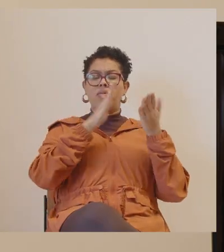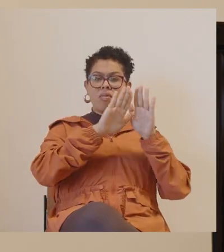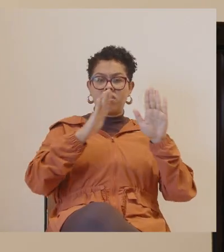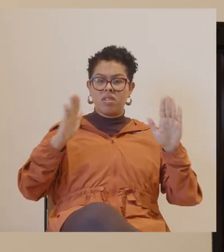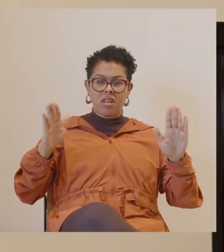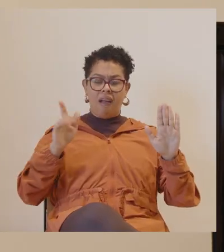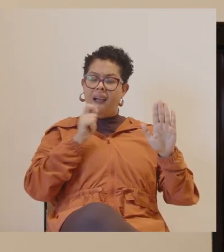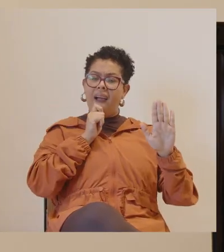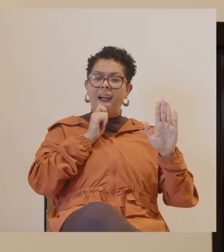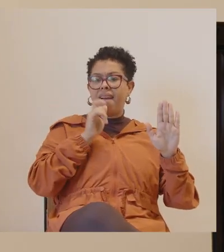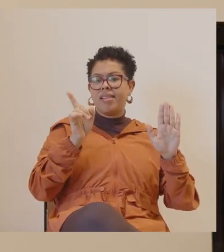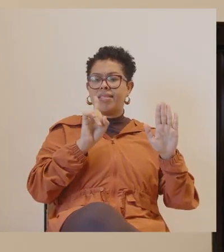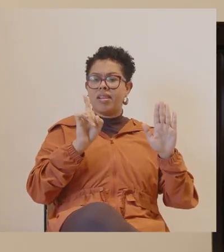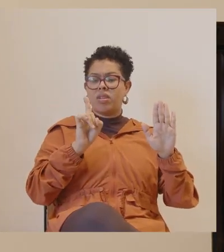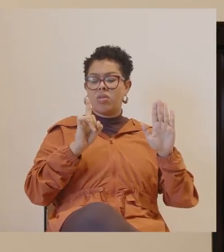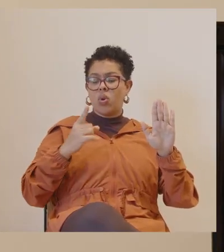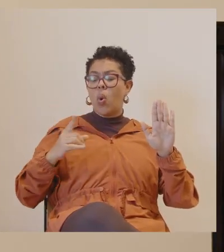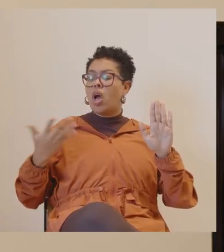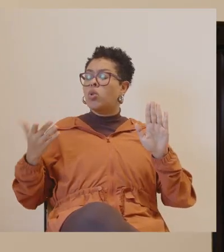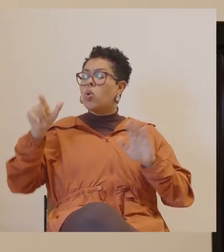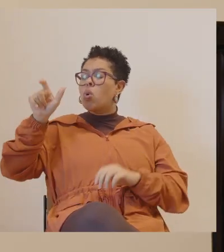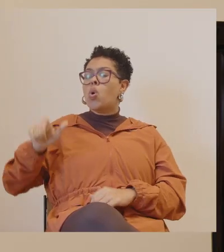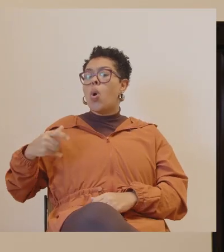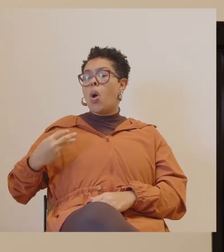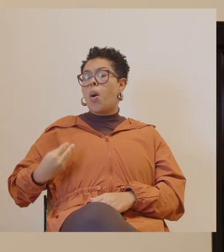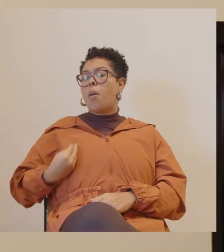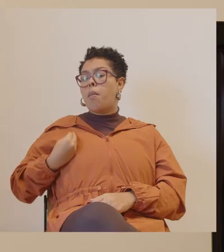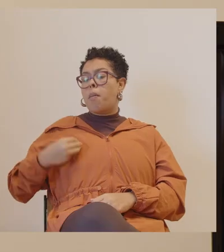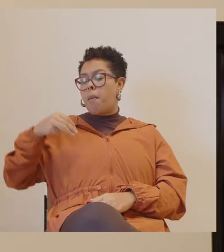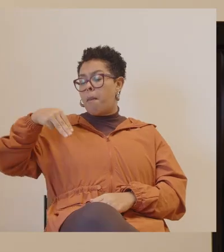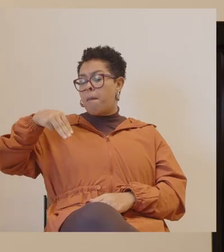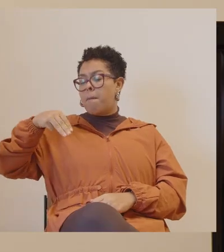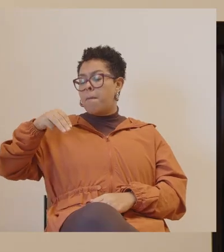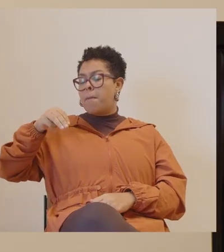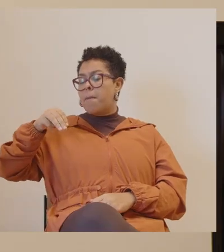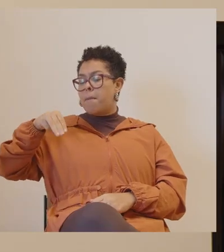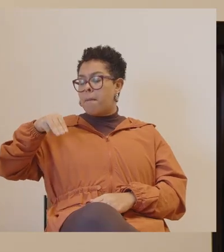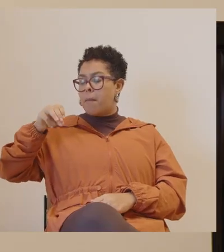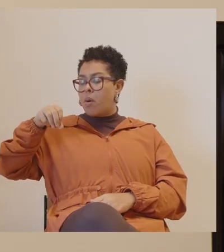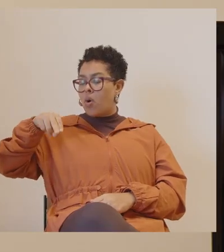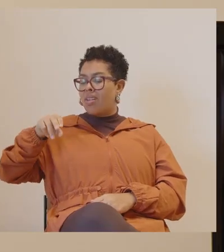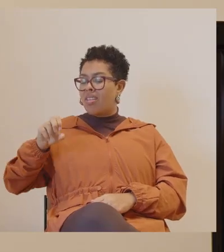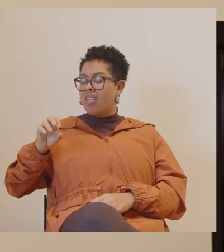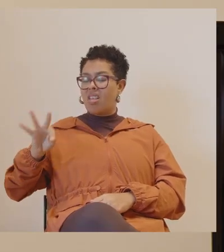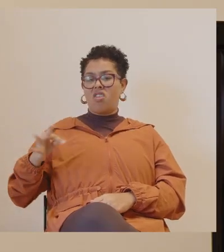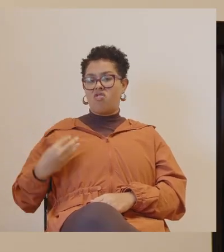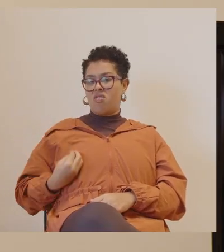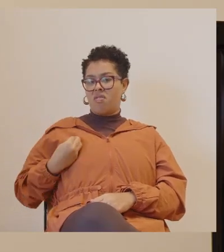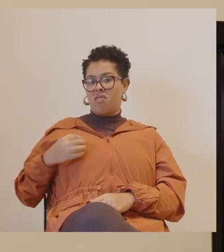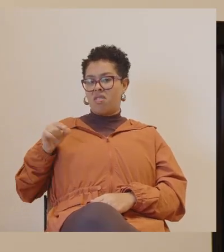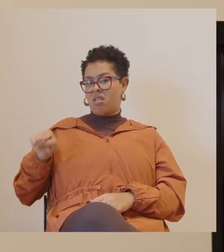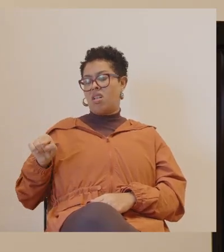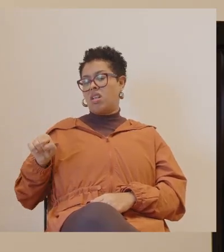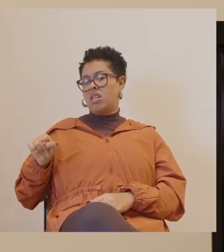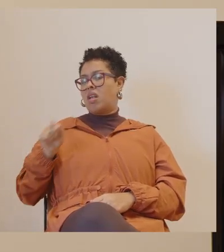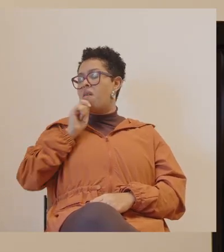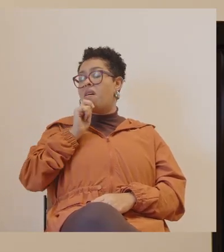não foi exibida o Monet em vida. Né? E ela aparece na Bienal de Veneza em